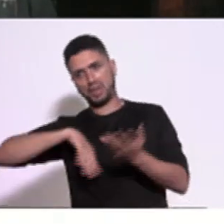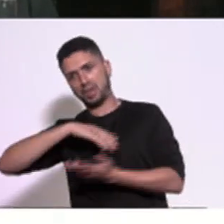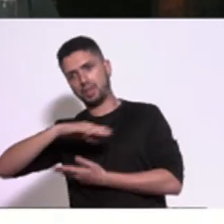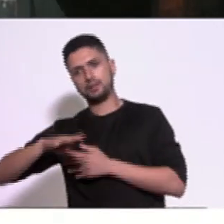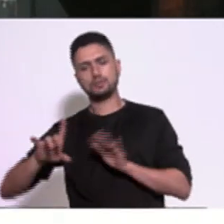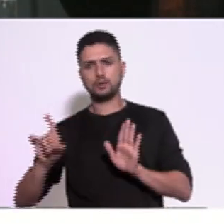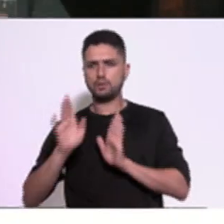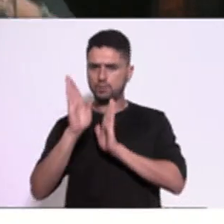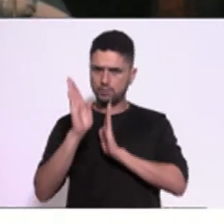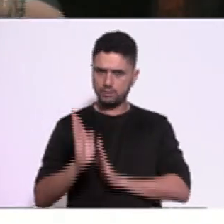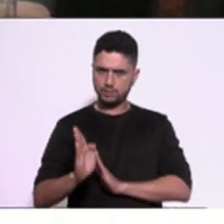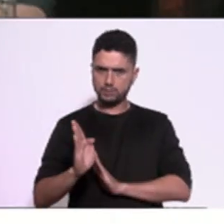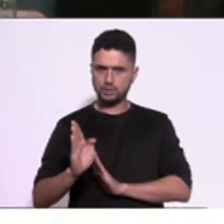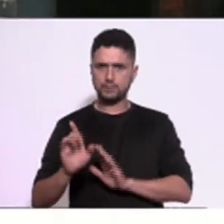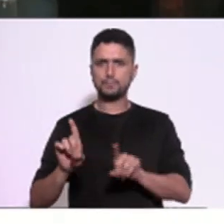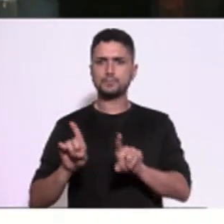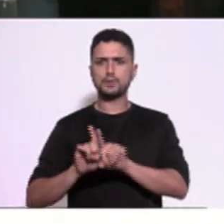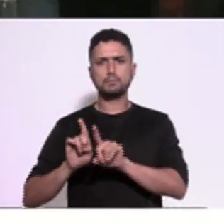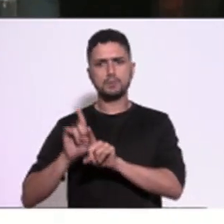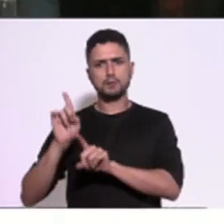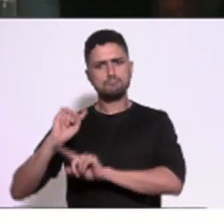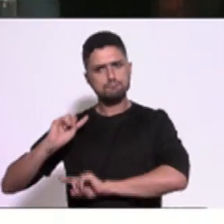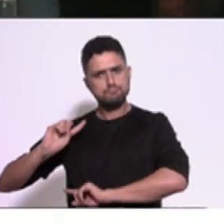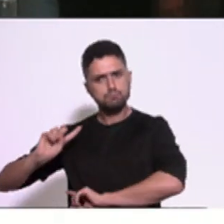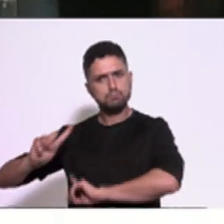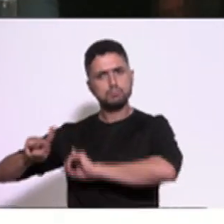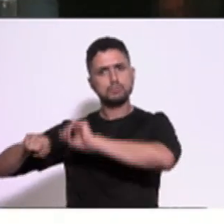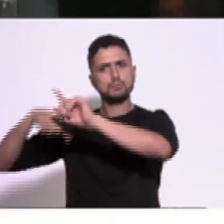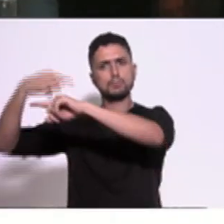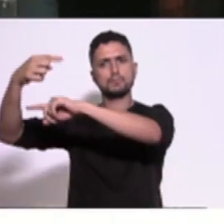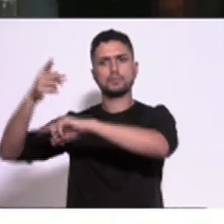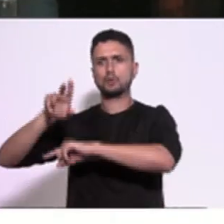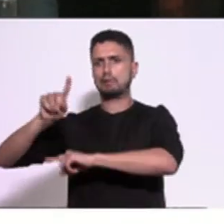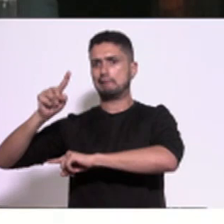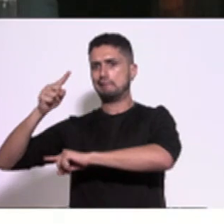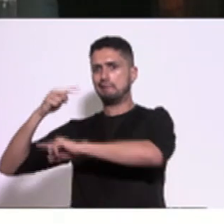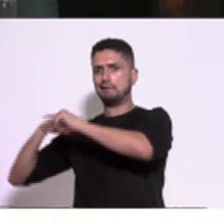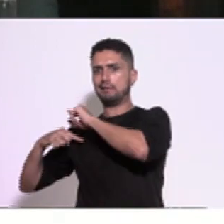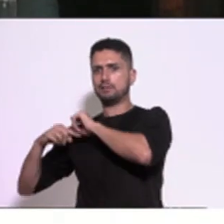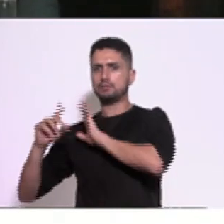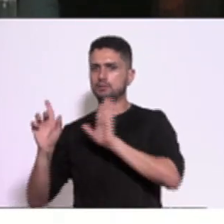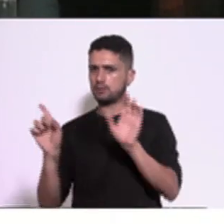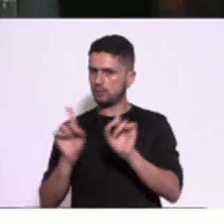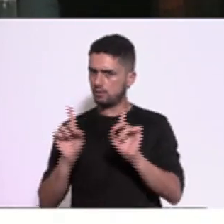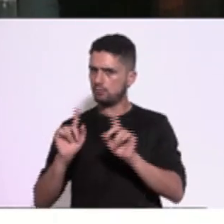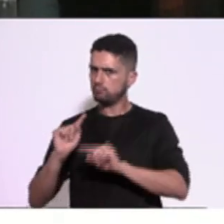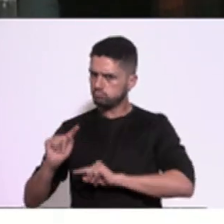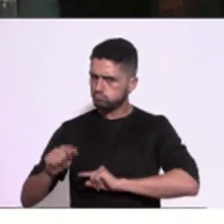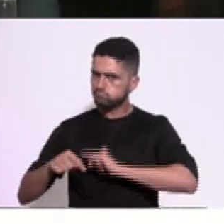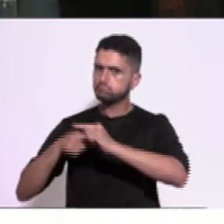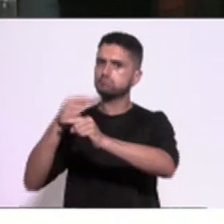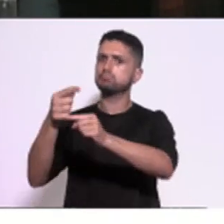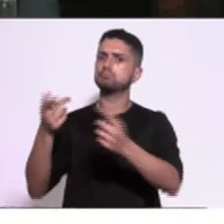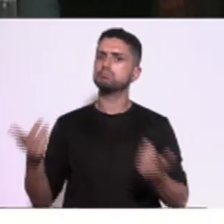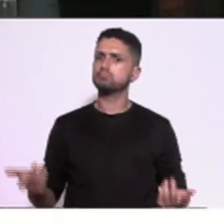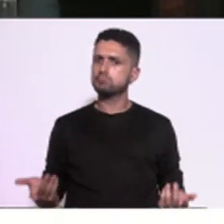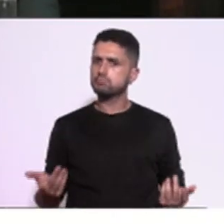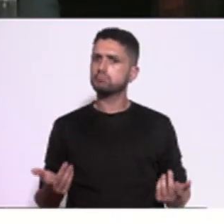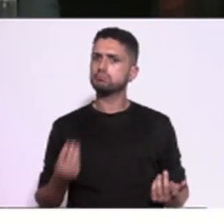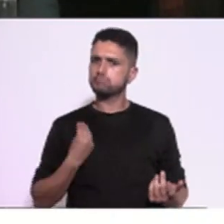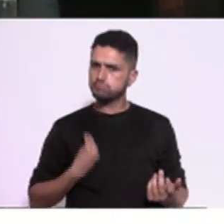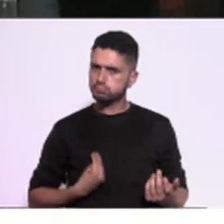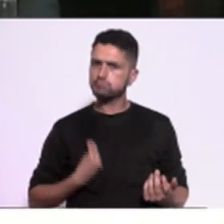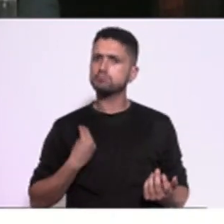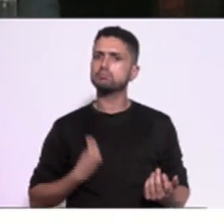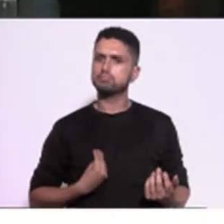o progresso por fim, não o atraso. Este lema é vivo